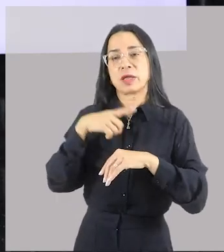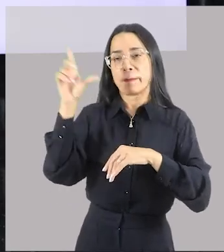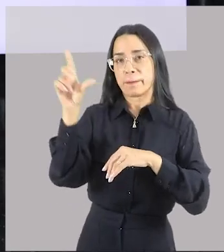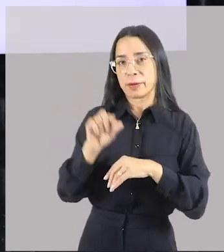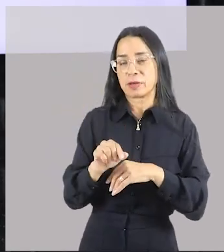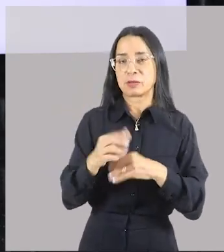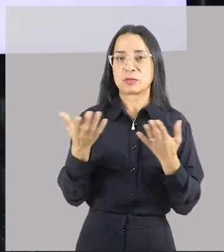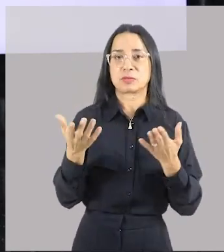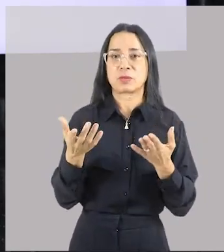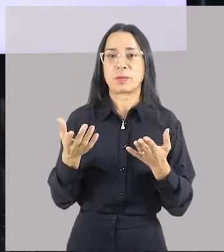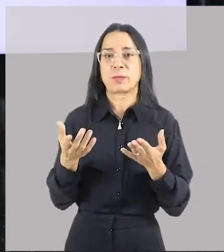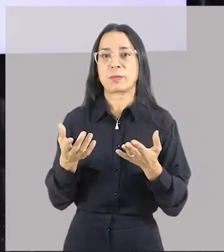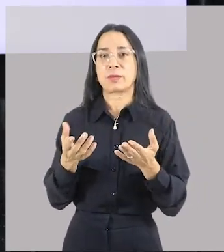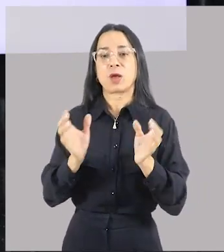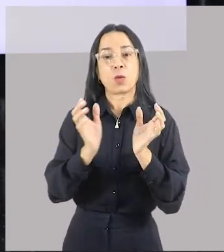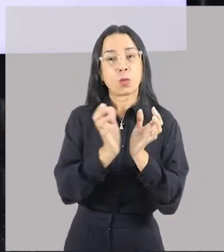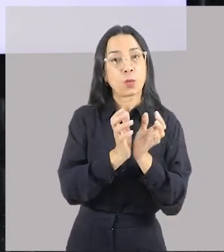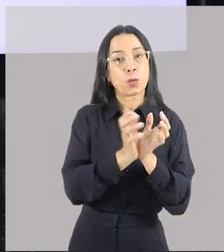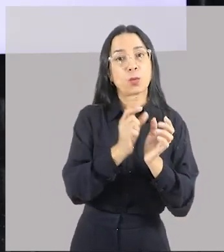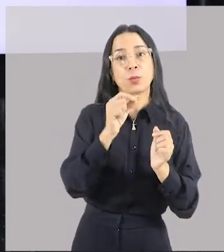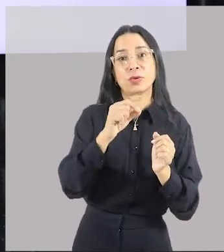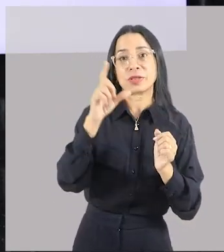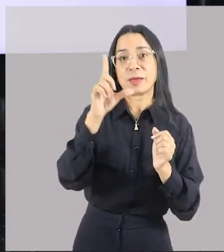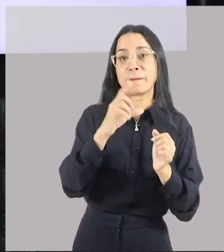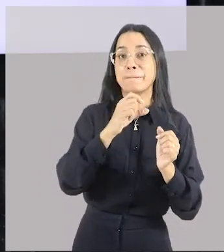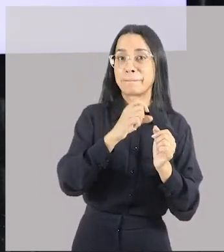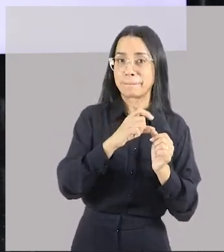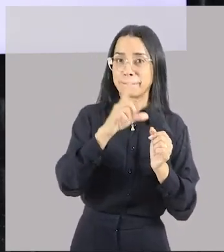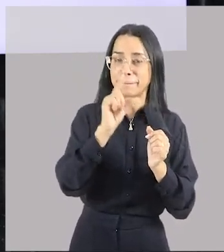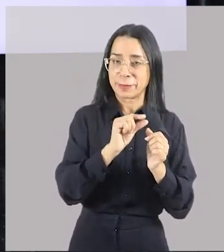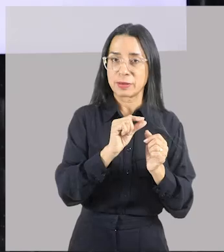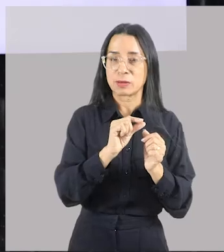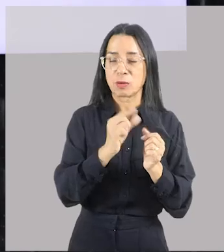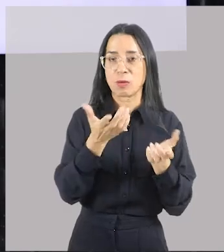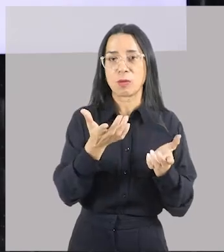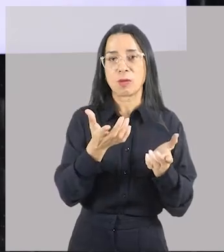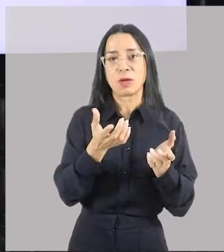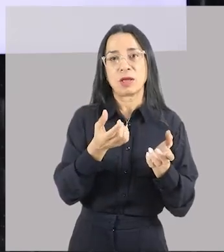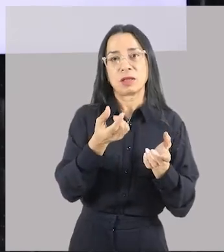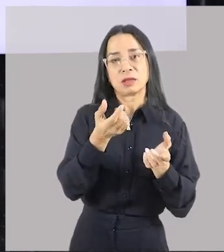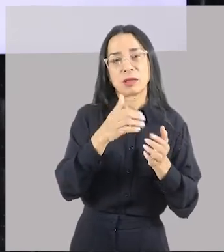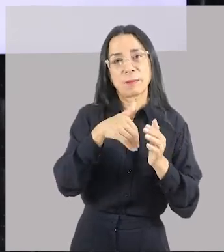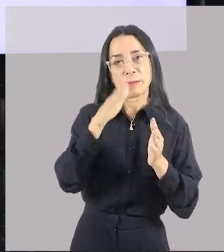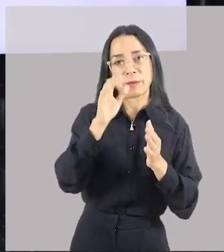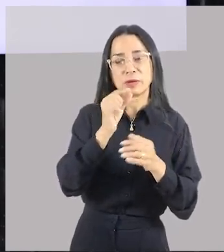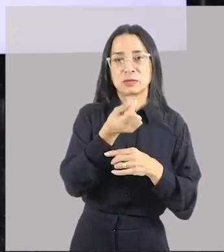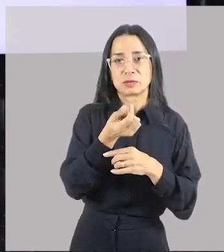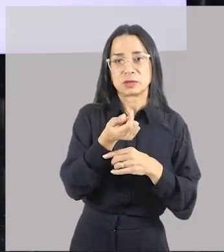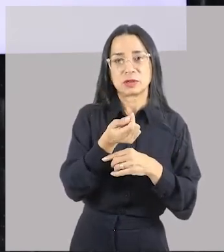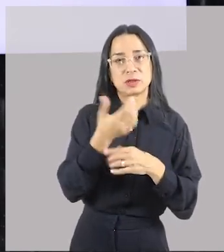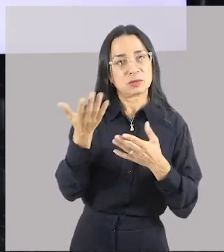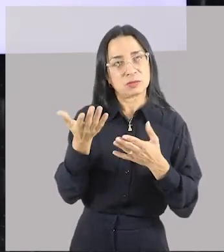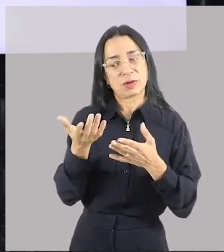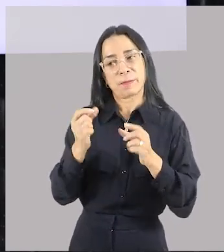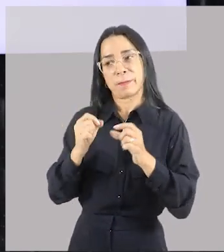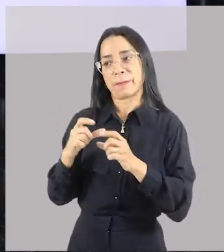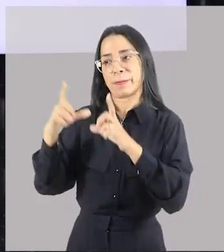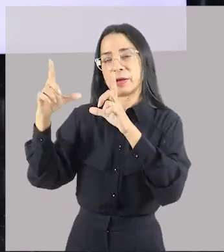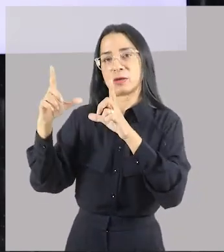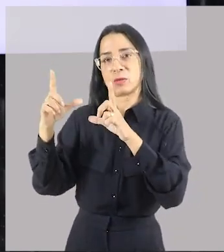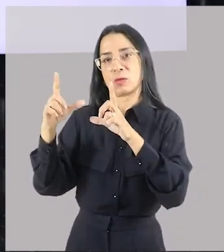desigualdade. Então por isso que é o índice matemático, né? Que trabalha ali com a ideia de grandezas que vão ser, nesse caso, diretamente